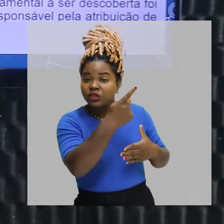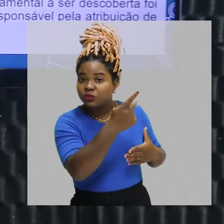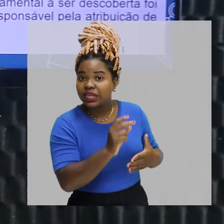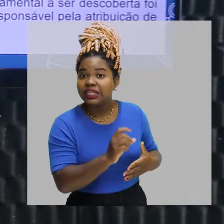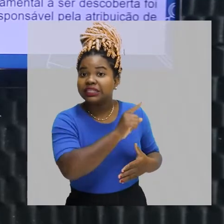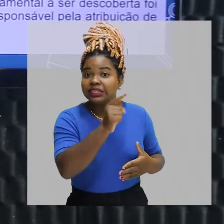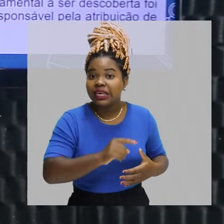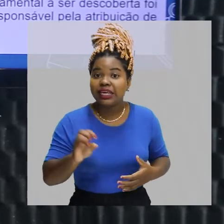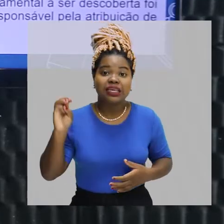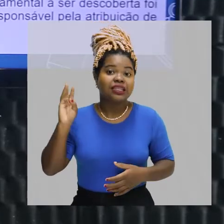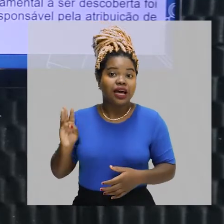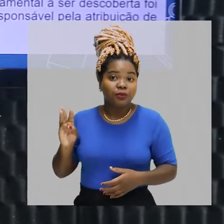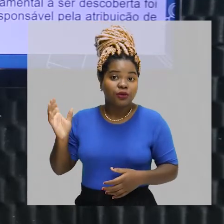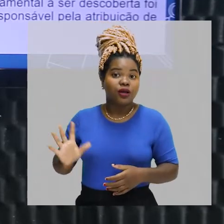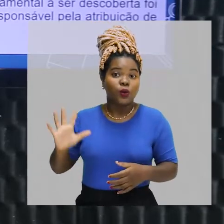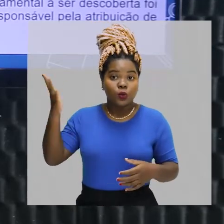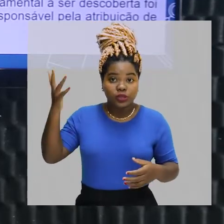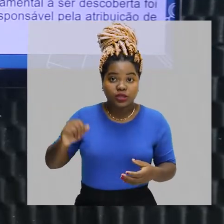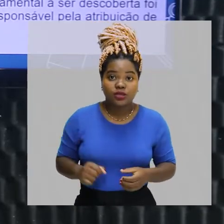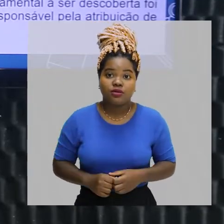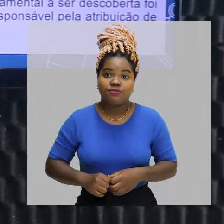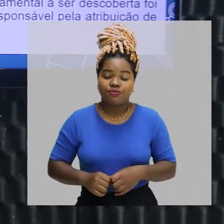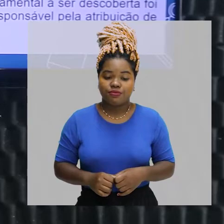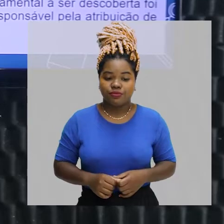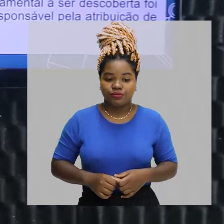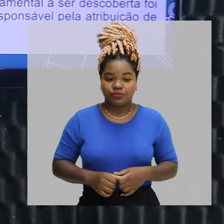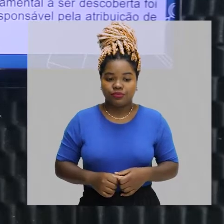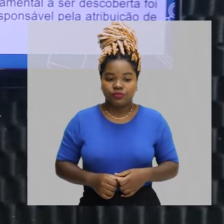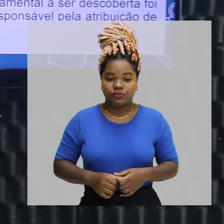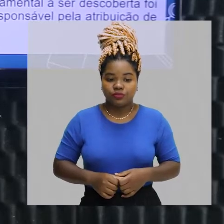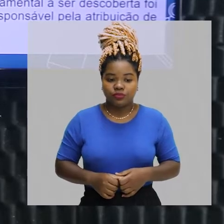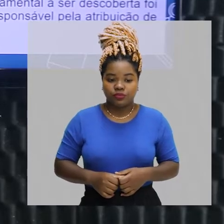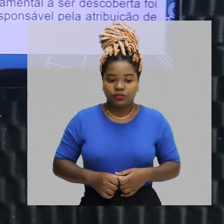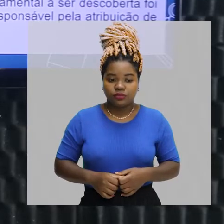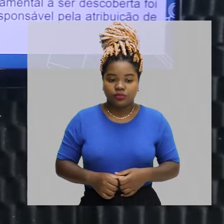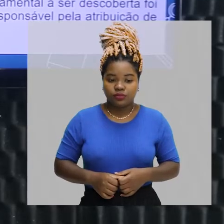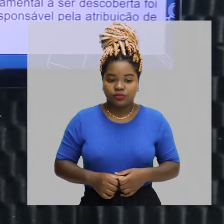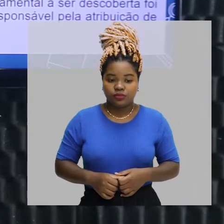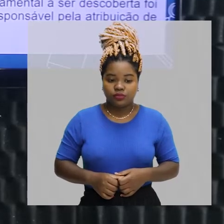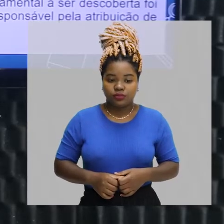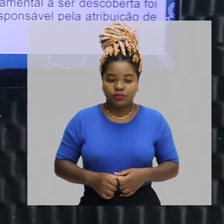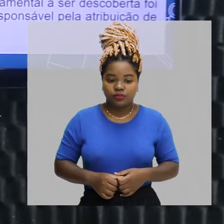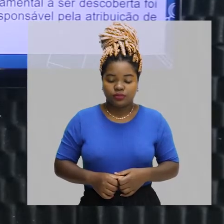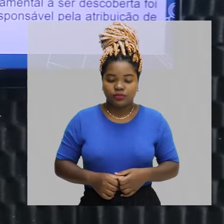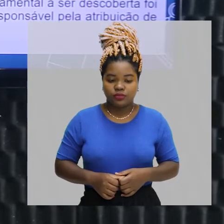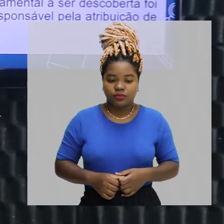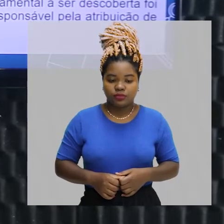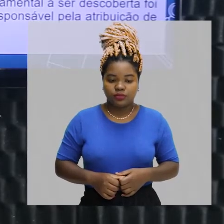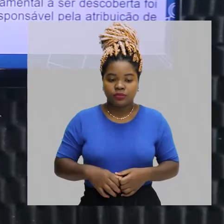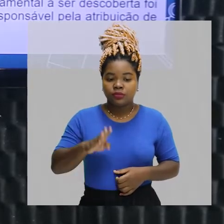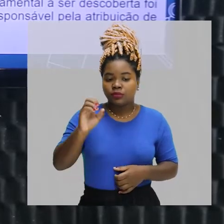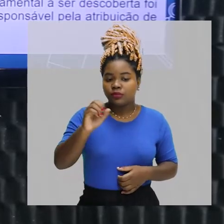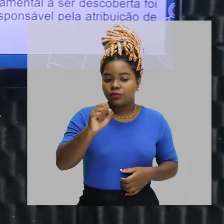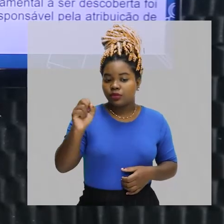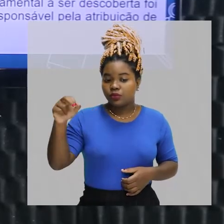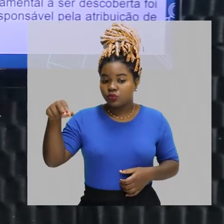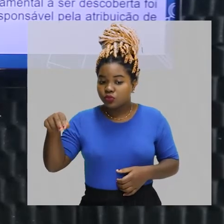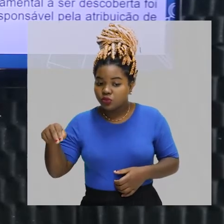partícula elementar, tá ok? E nós temos aqui o bóson de